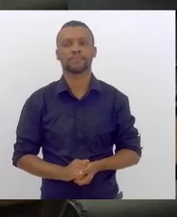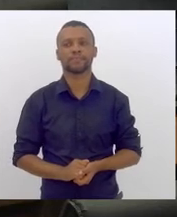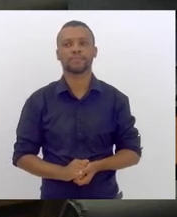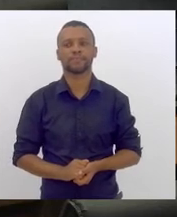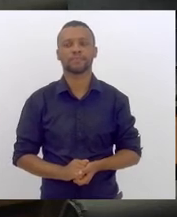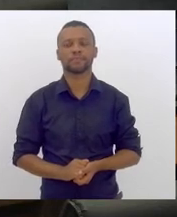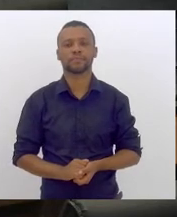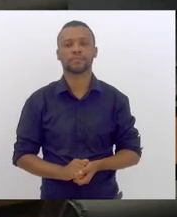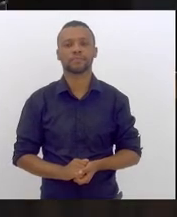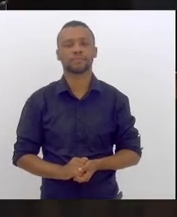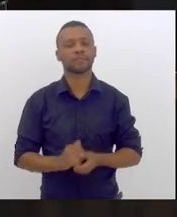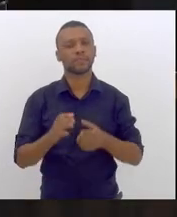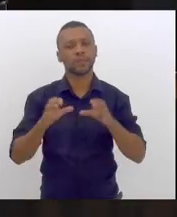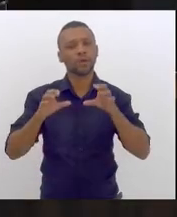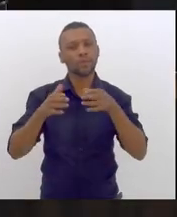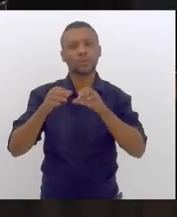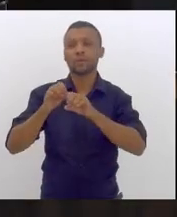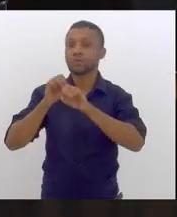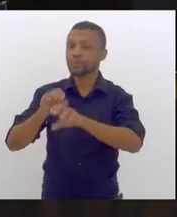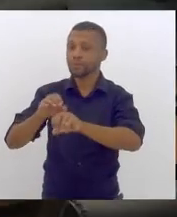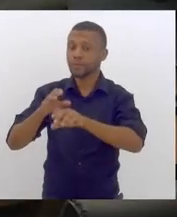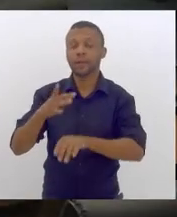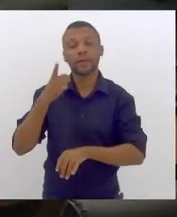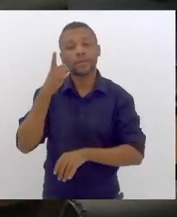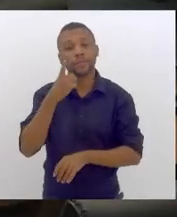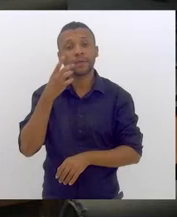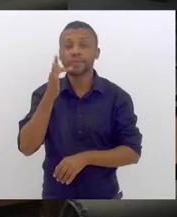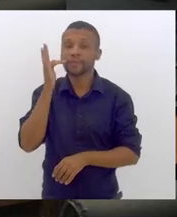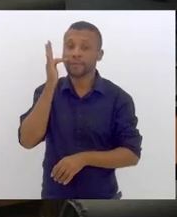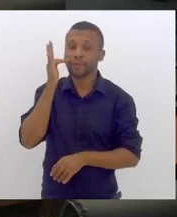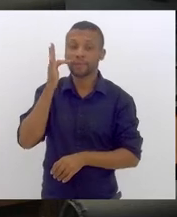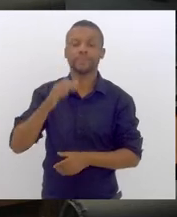Pela Comissão de Educação, deputado Flávio Serafini.